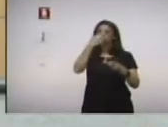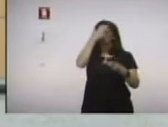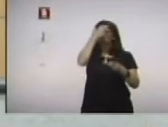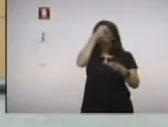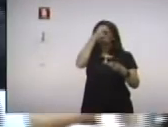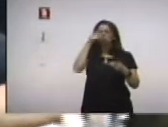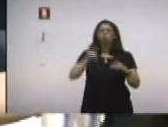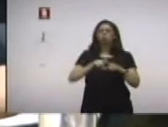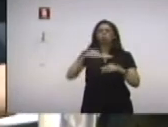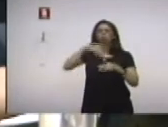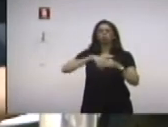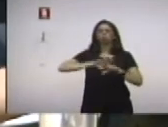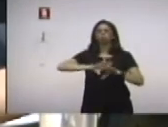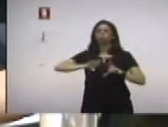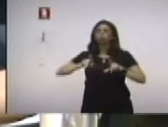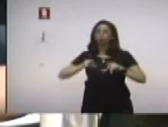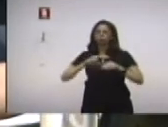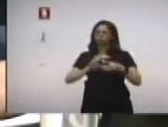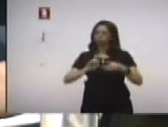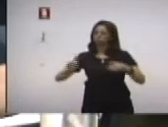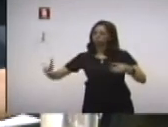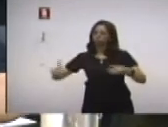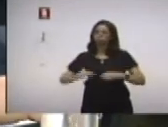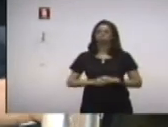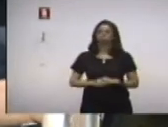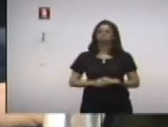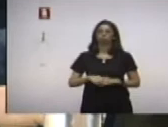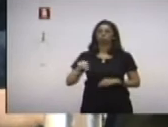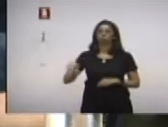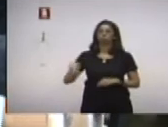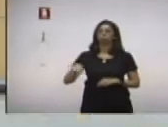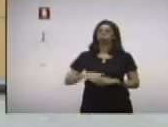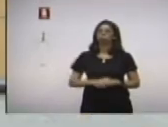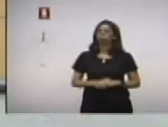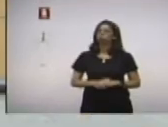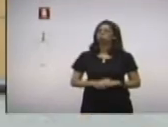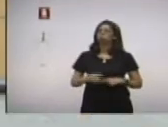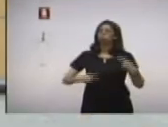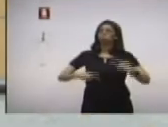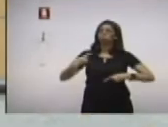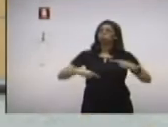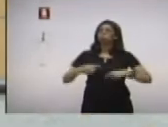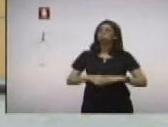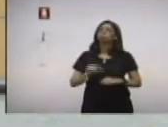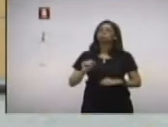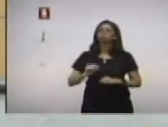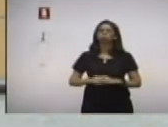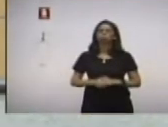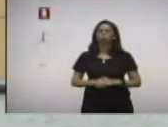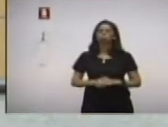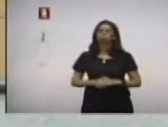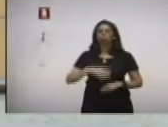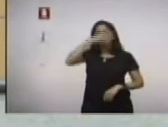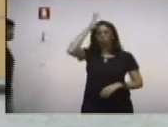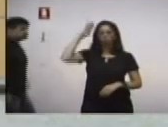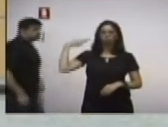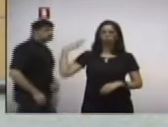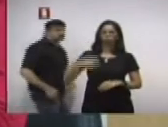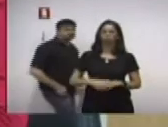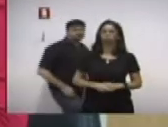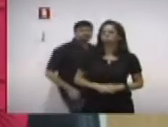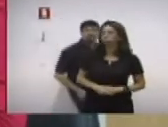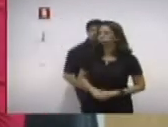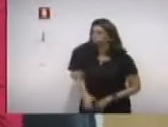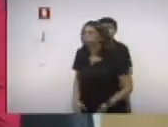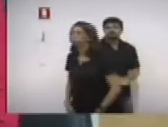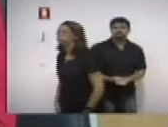de lei nº 35/14 do executivo está em discussão vereadora Ângela Duarte sugere o presidente